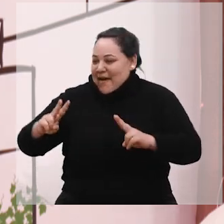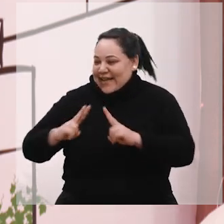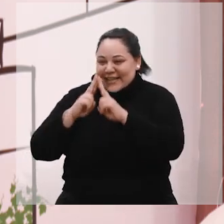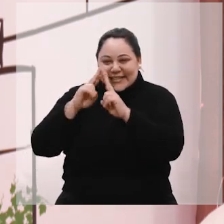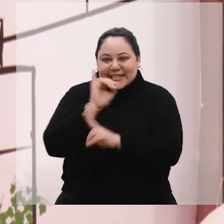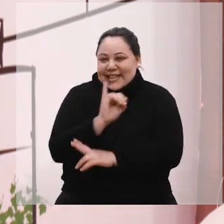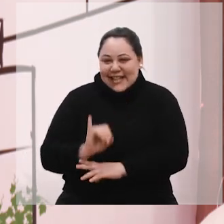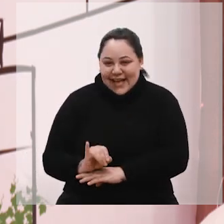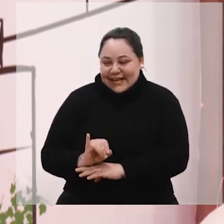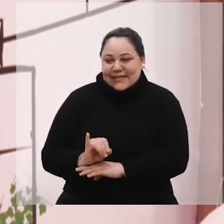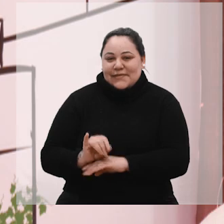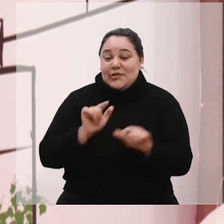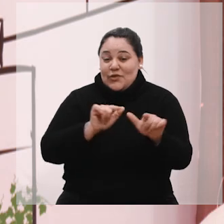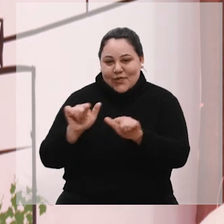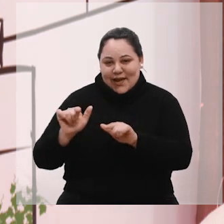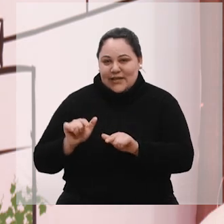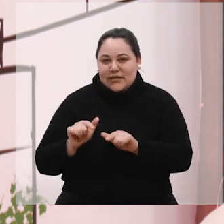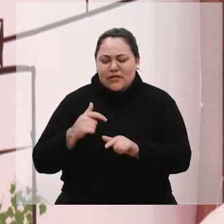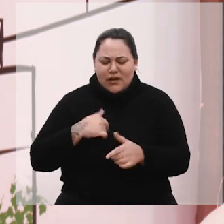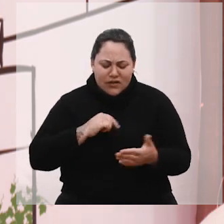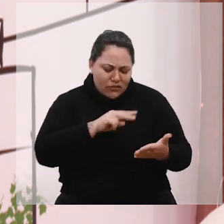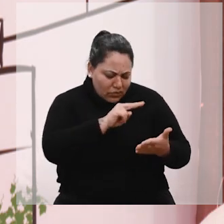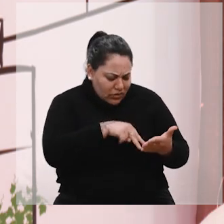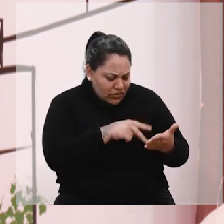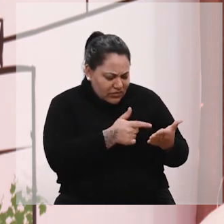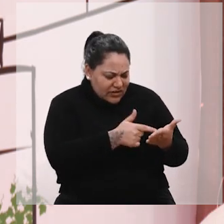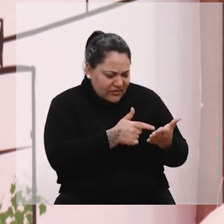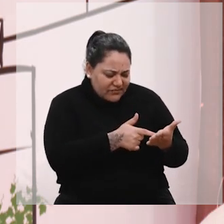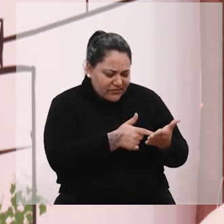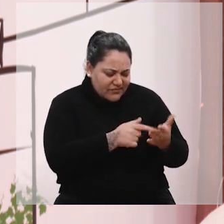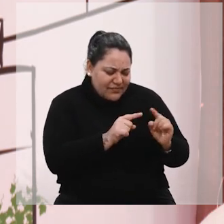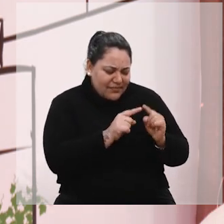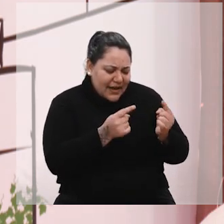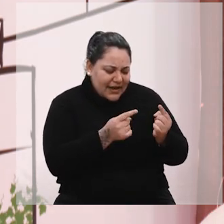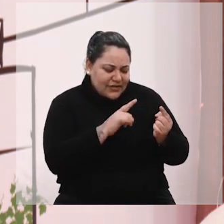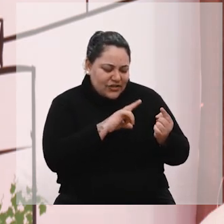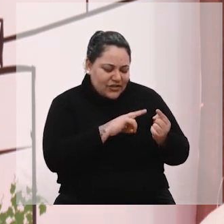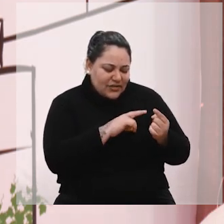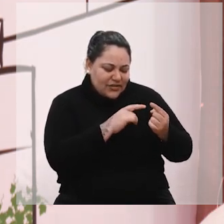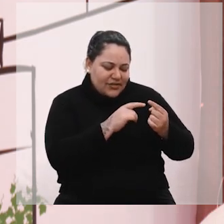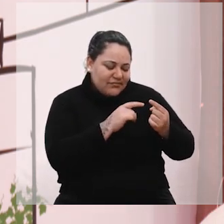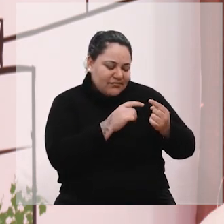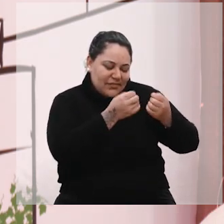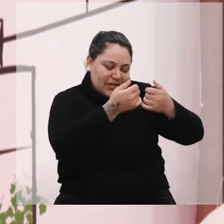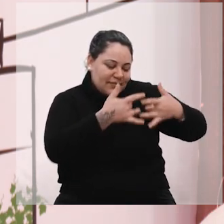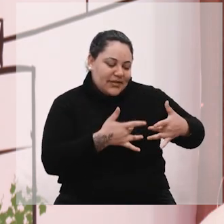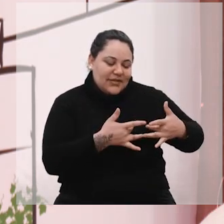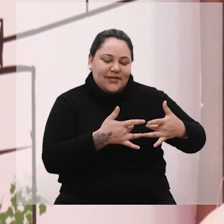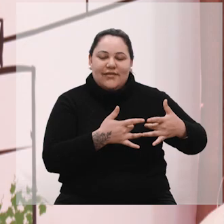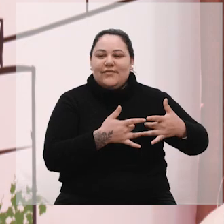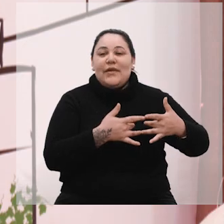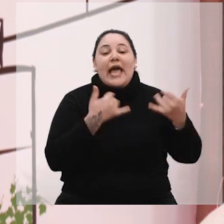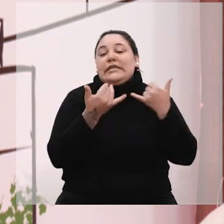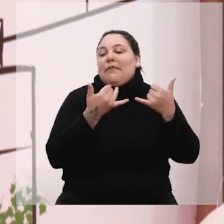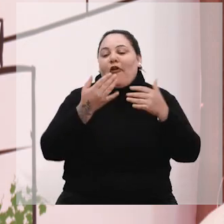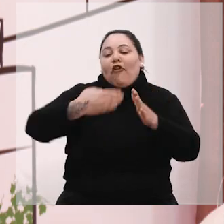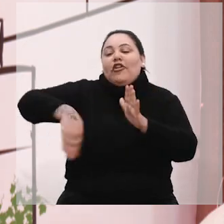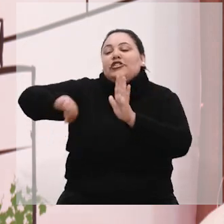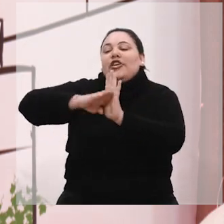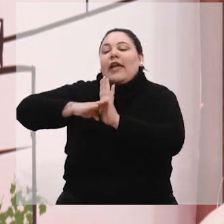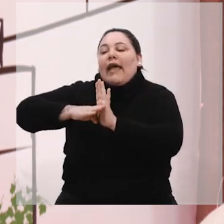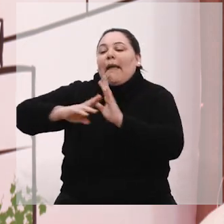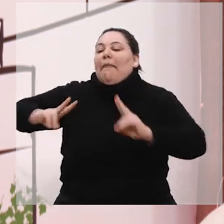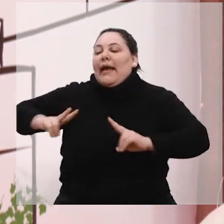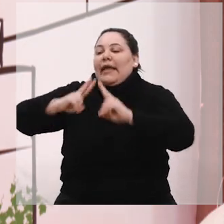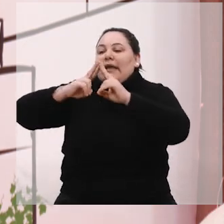de Itália. E aí, eu li esses livros e eles normalmente tinham a descrição como: cheguei em Paris, abri